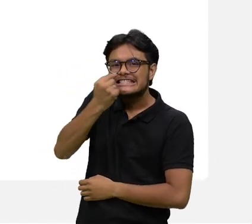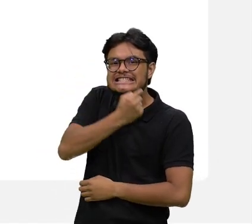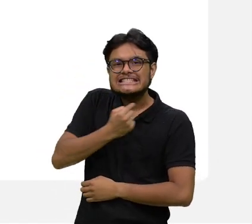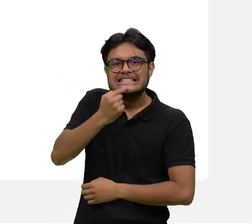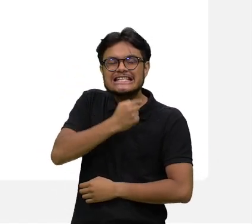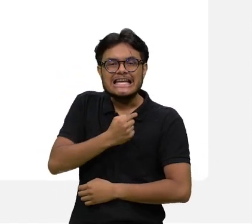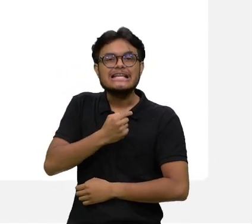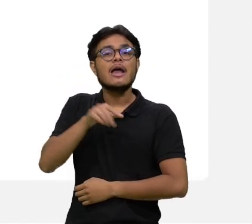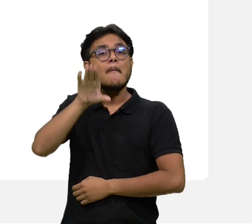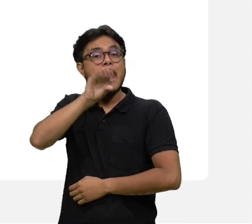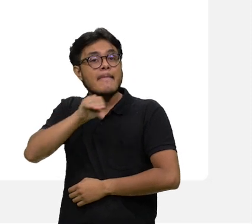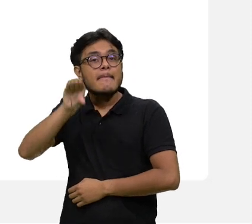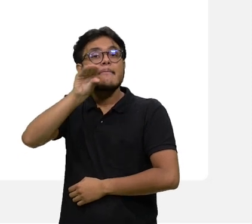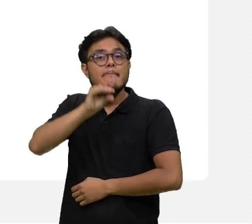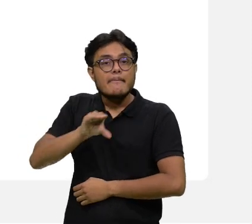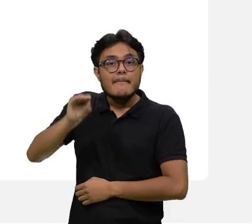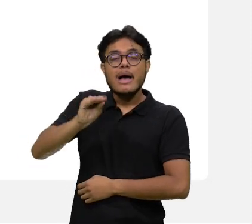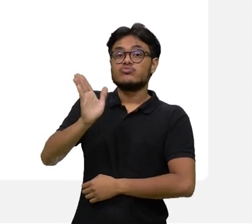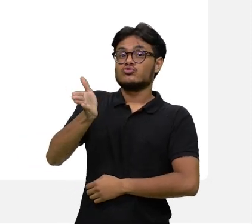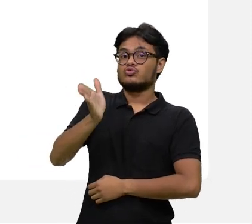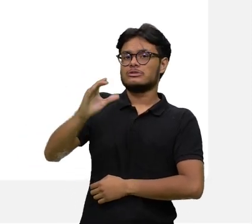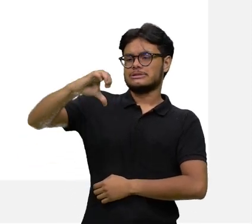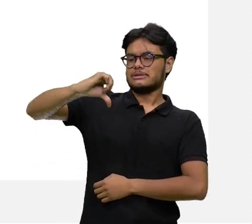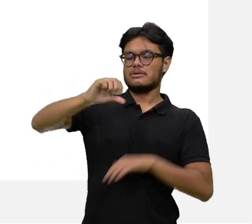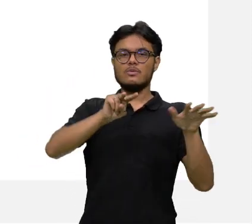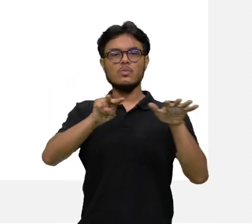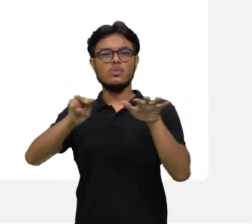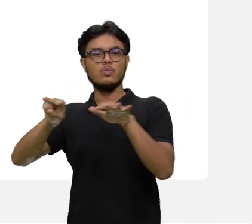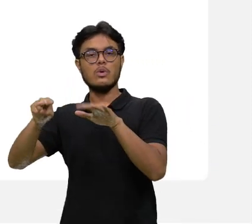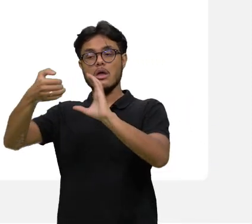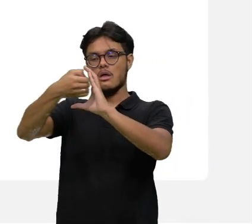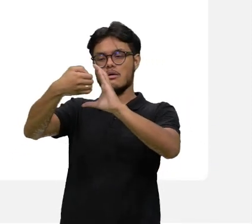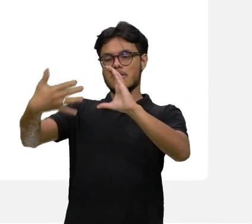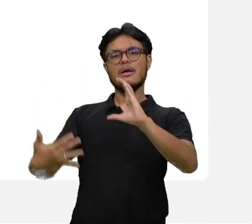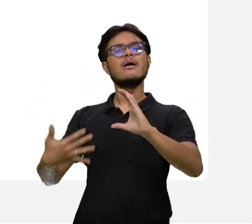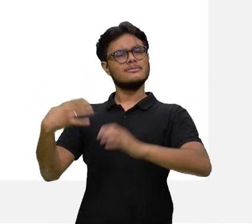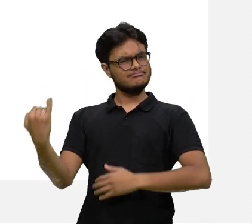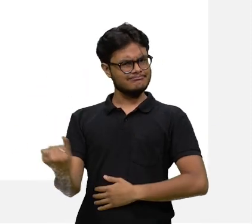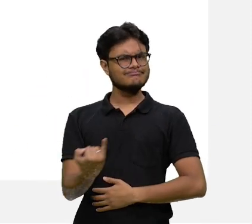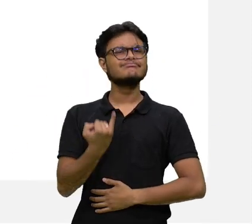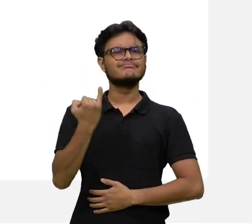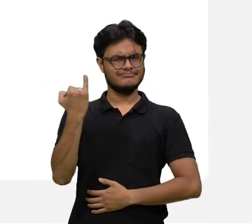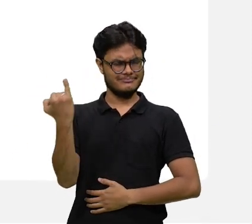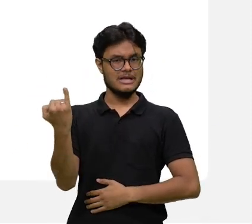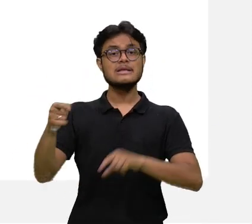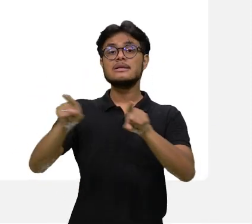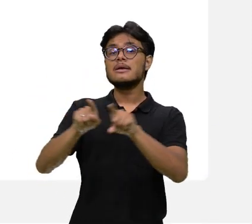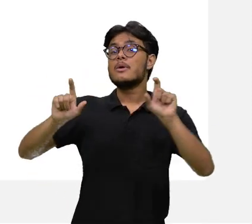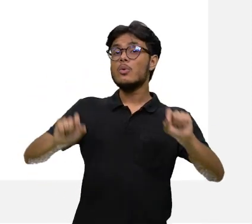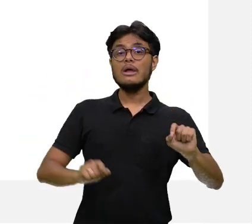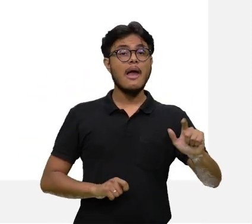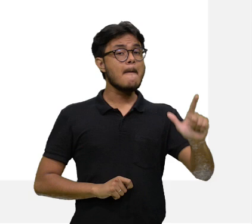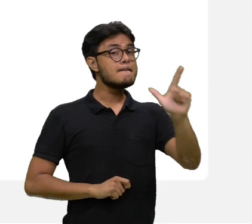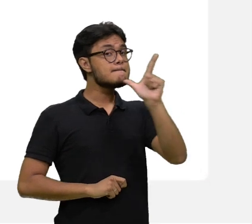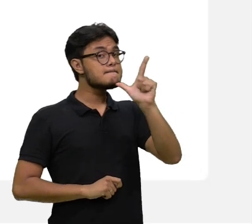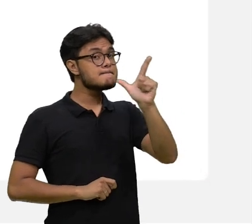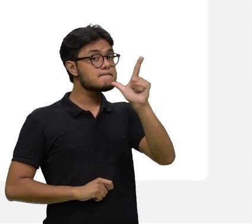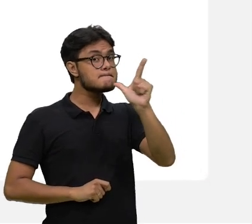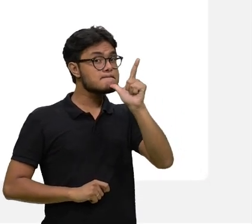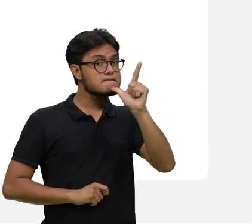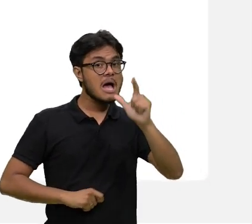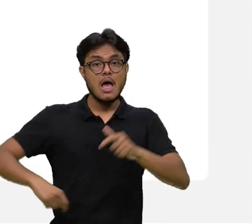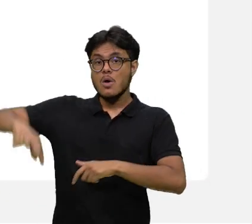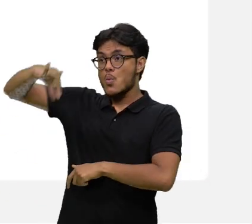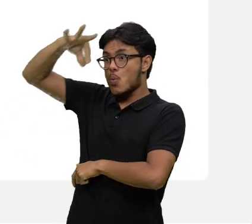palato na 9ª semana, né? E ali nós temos também as características importantes da genitália